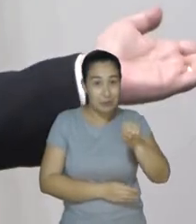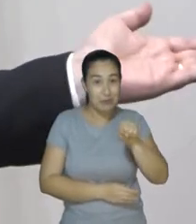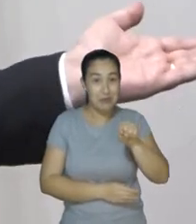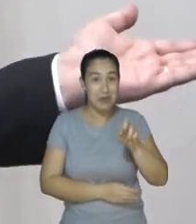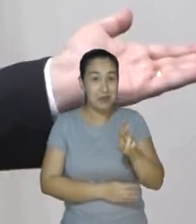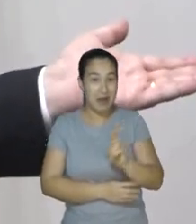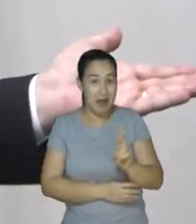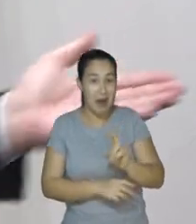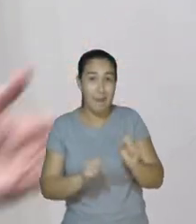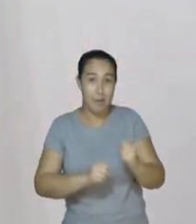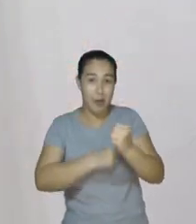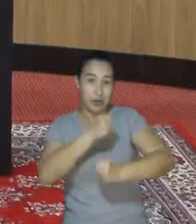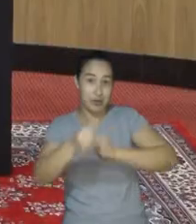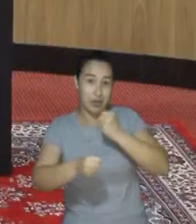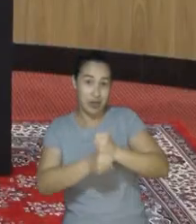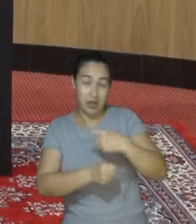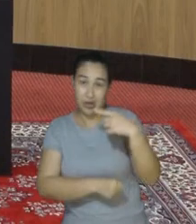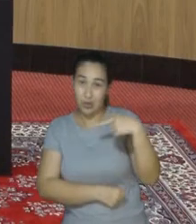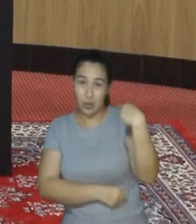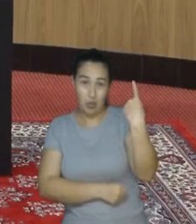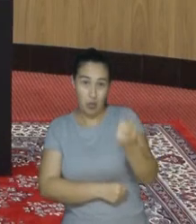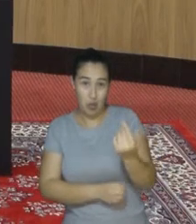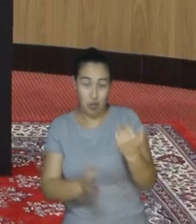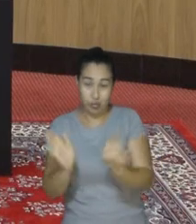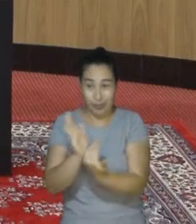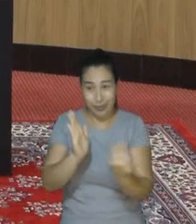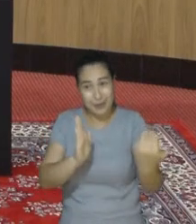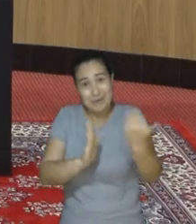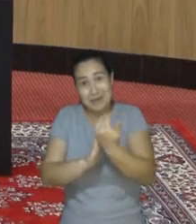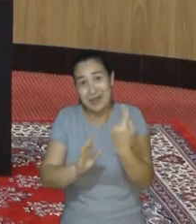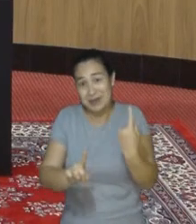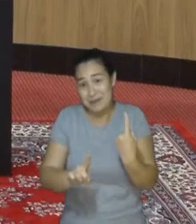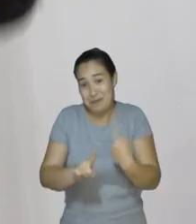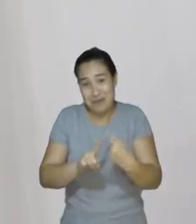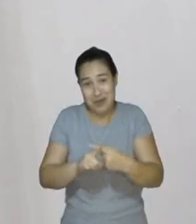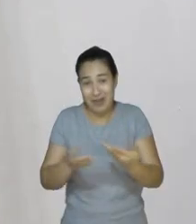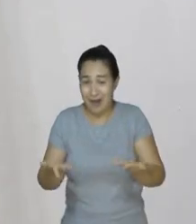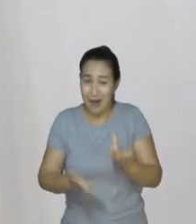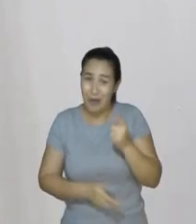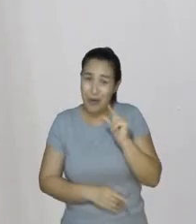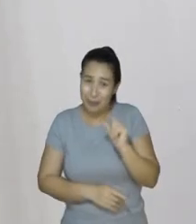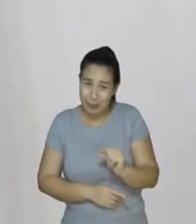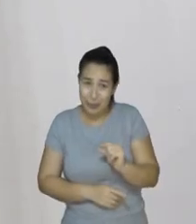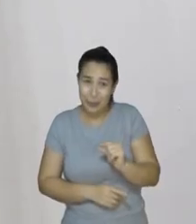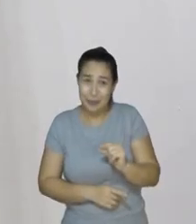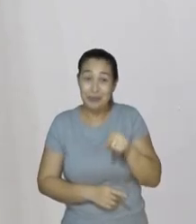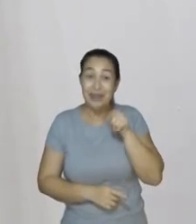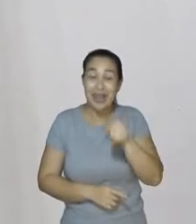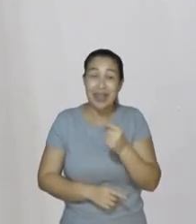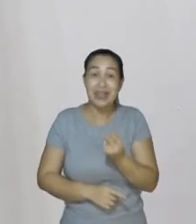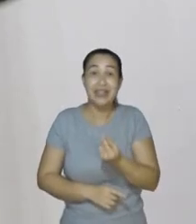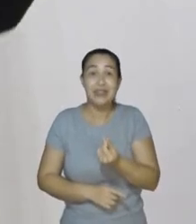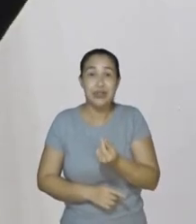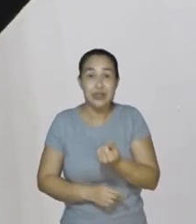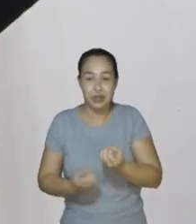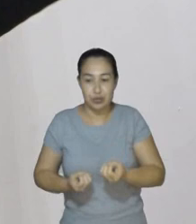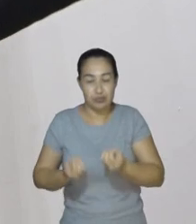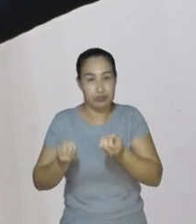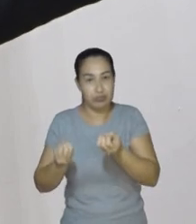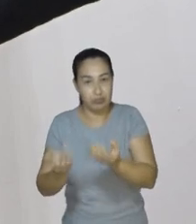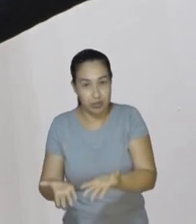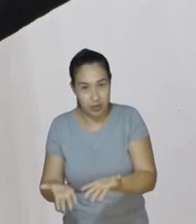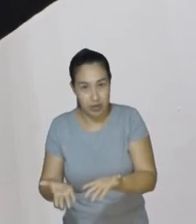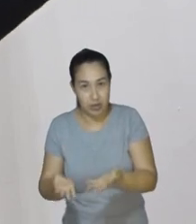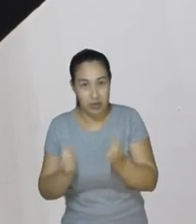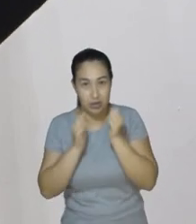para a próxima, né? Porque 20 mil já está pouco. Os 20 mil, por quê? Porque esse dinheiro que foi entregue, que é da